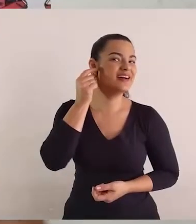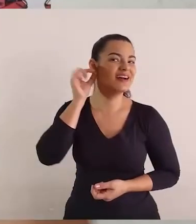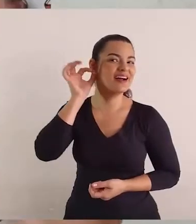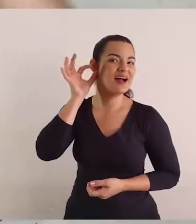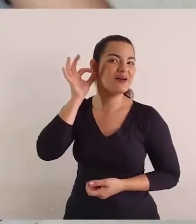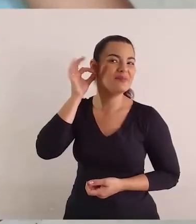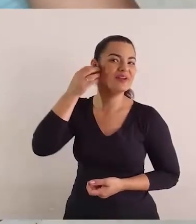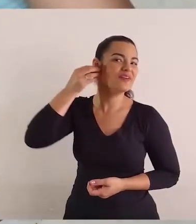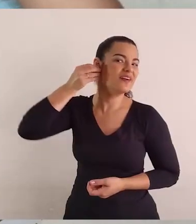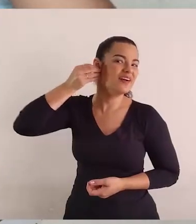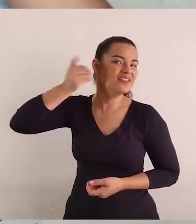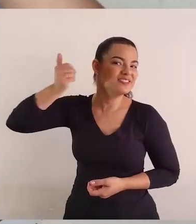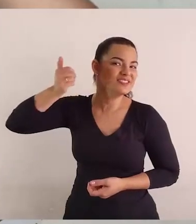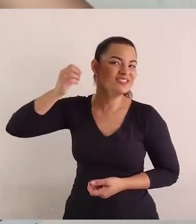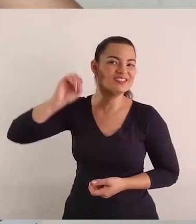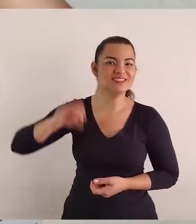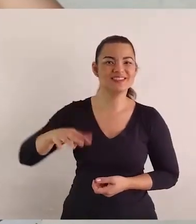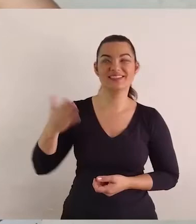meu ladinho,